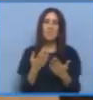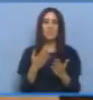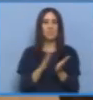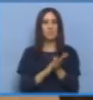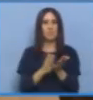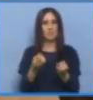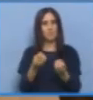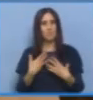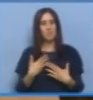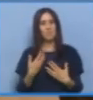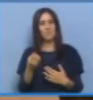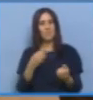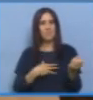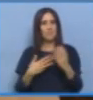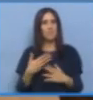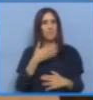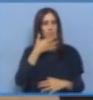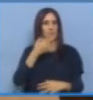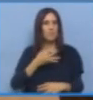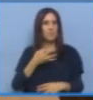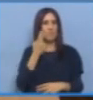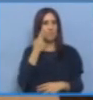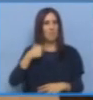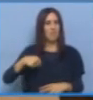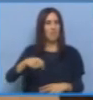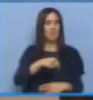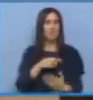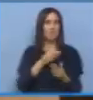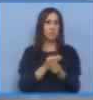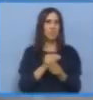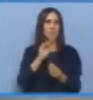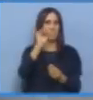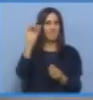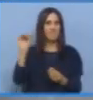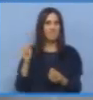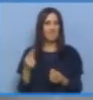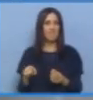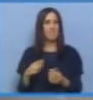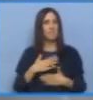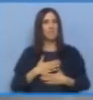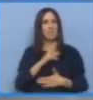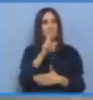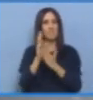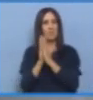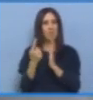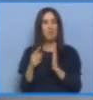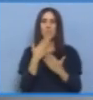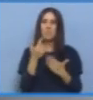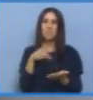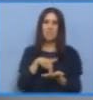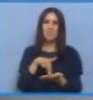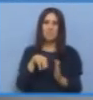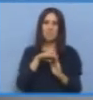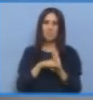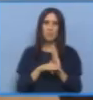por terem partilhado connosco convicções que vivem entre nós e também noutras latitudes no voluntariado missionário que fazem. Muito obrigado por terem estado aqui